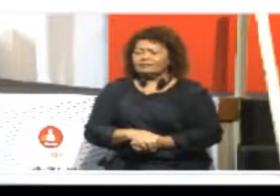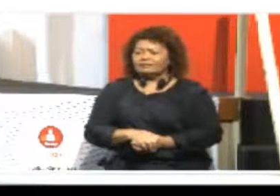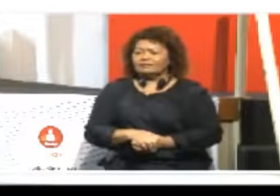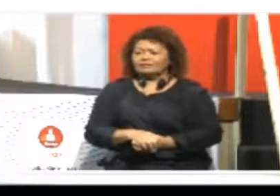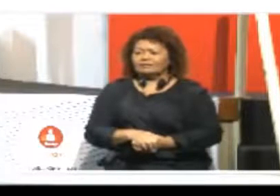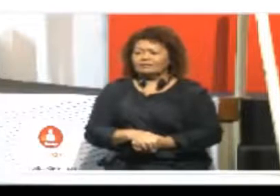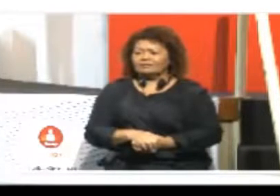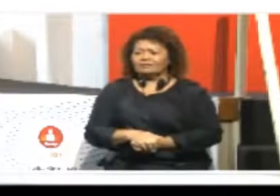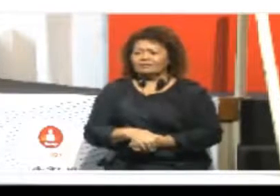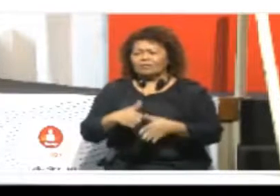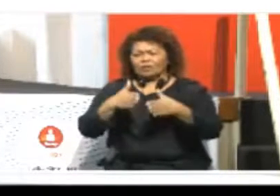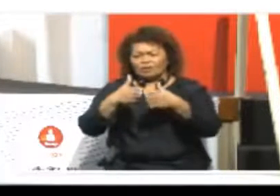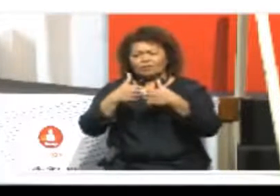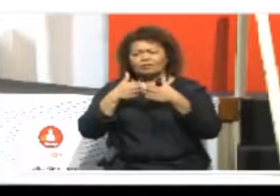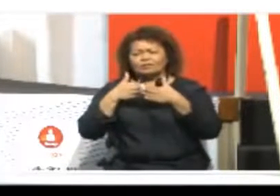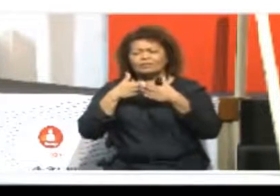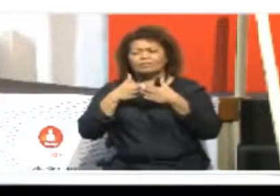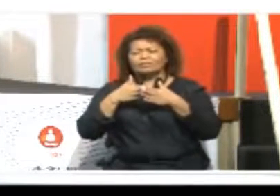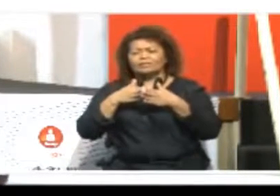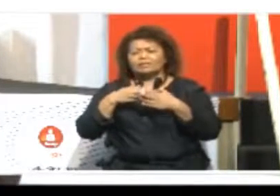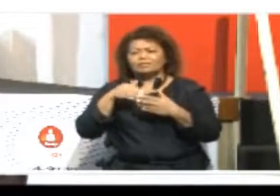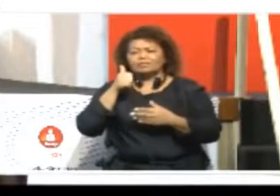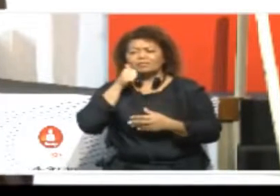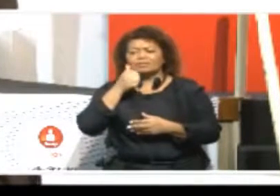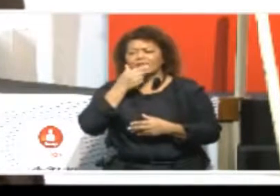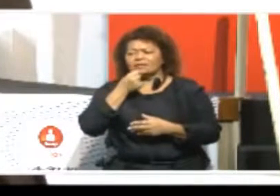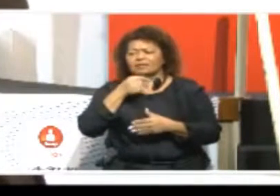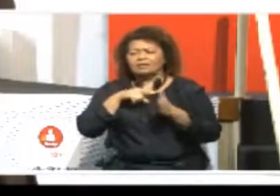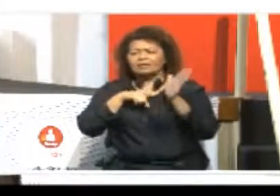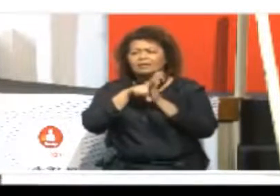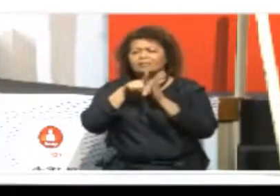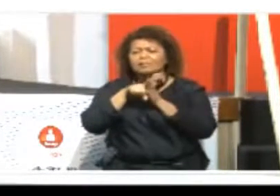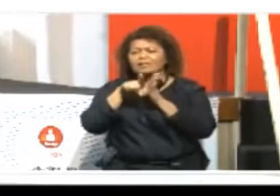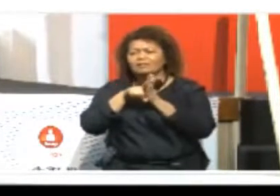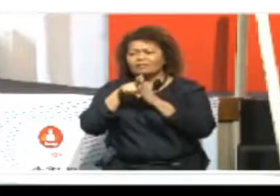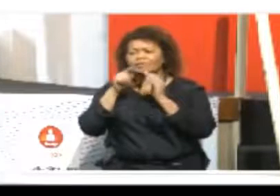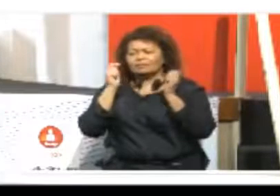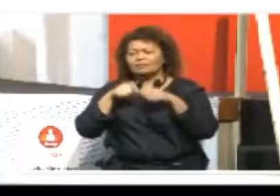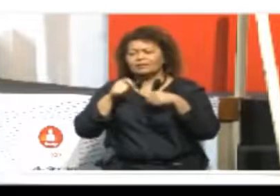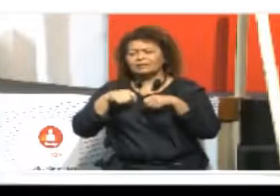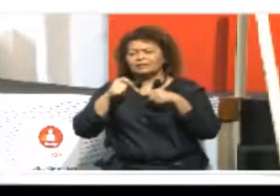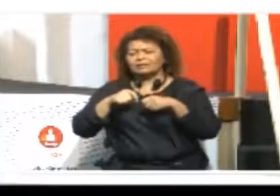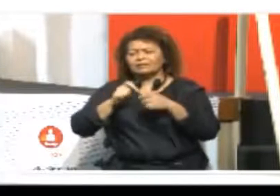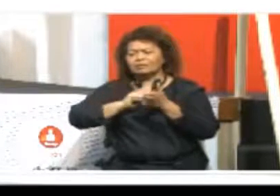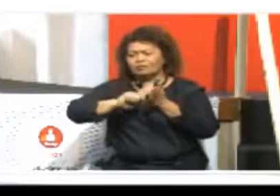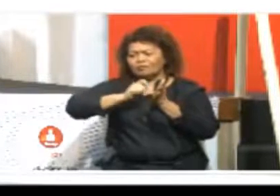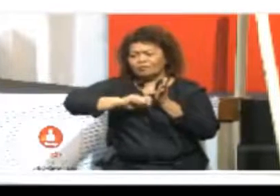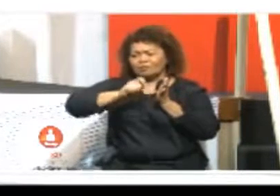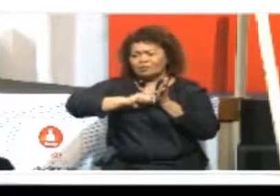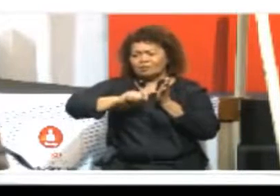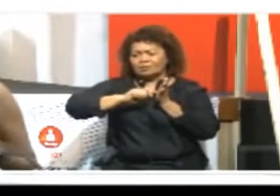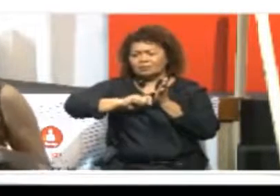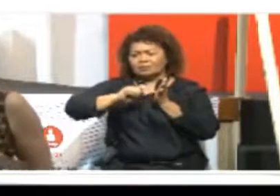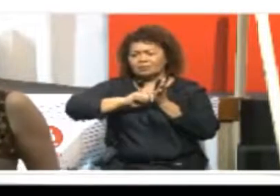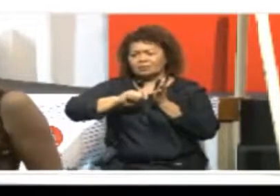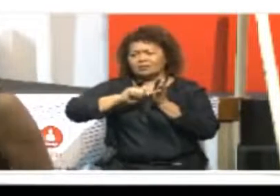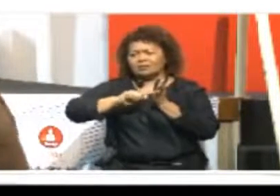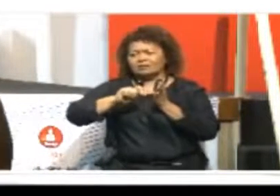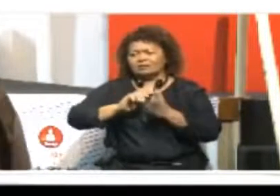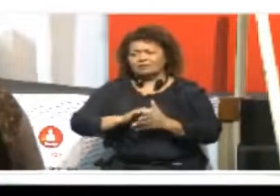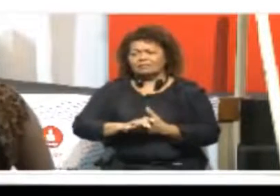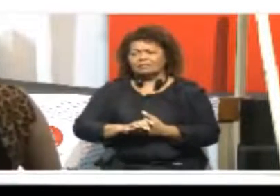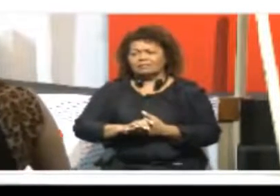Nós comunicamos aos senhoras e senhores que as perguntas, eventuais perguntas, deverão ser formuladas por escrito.